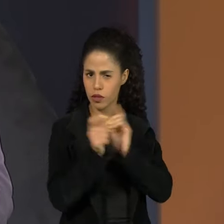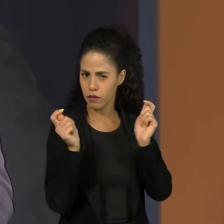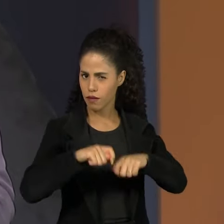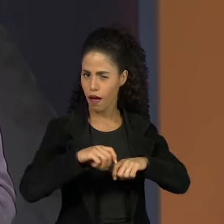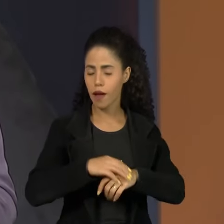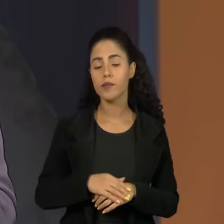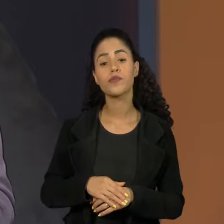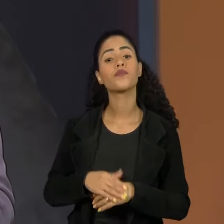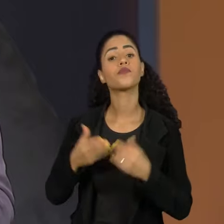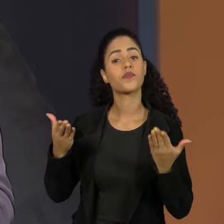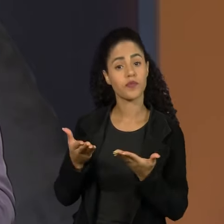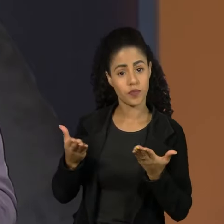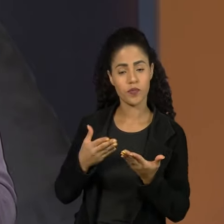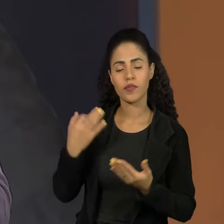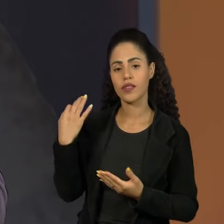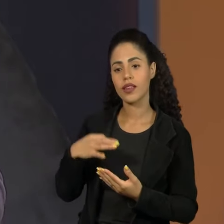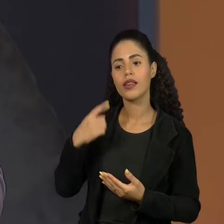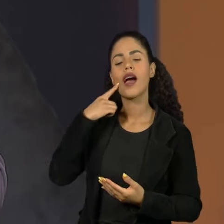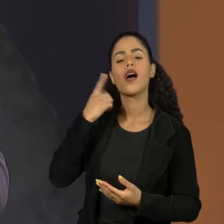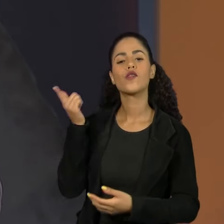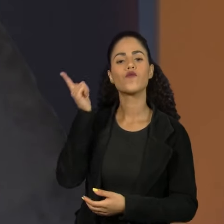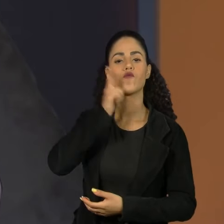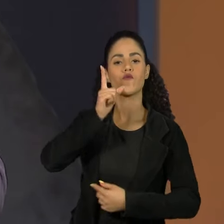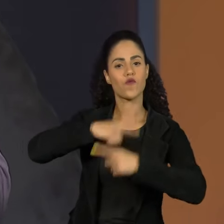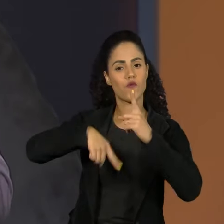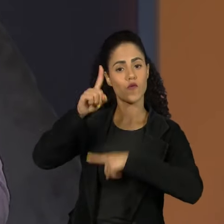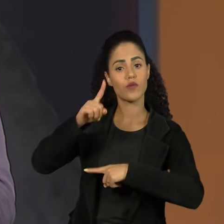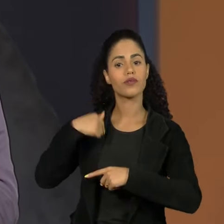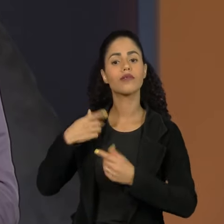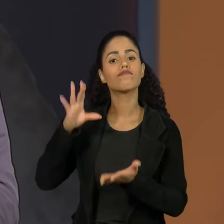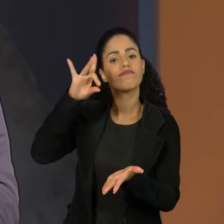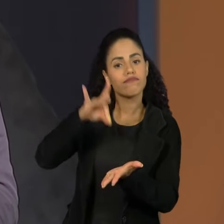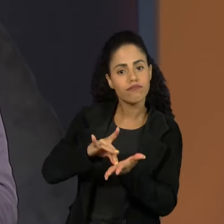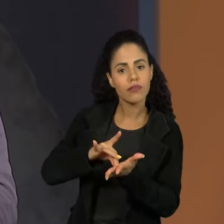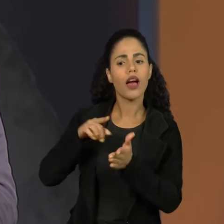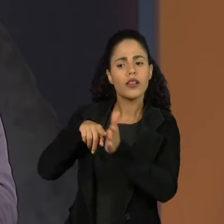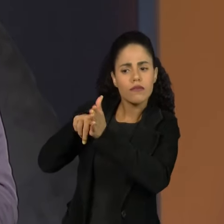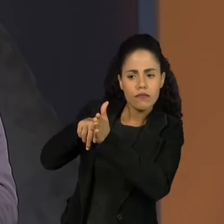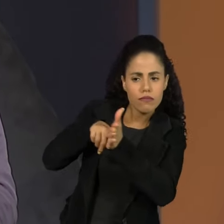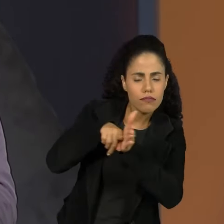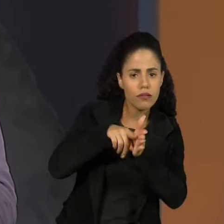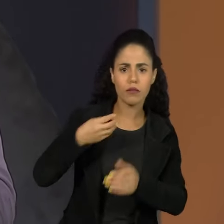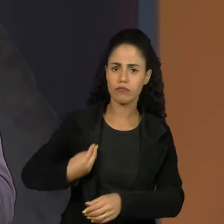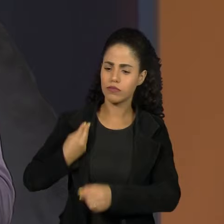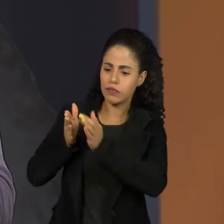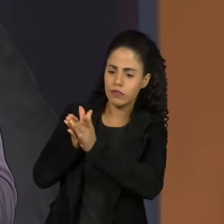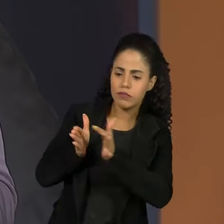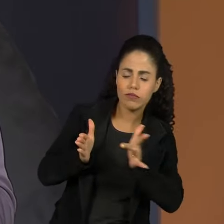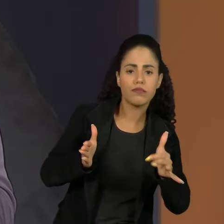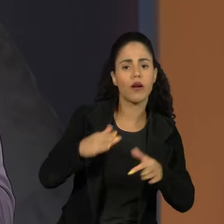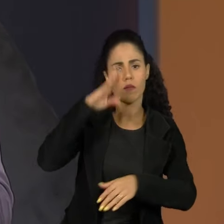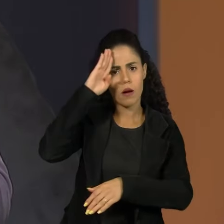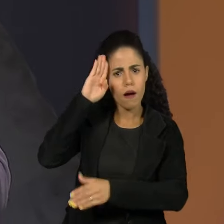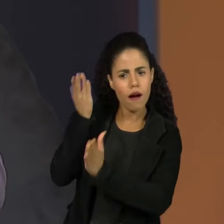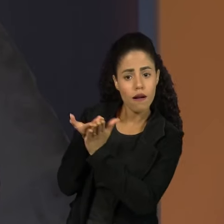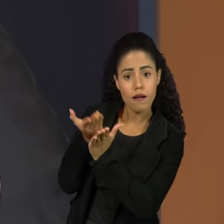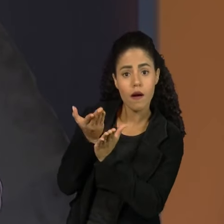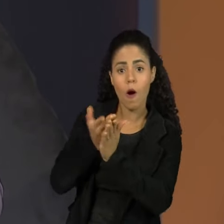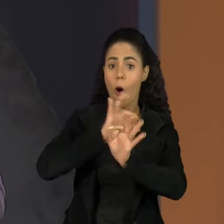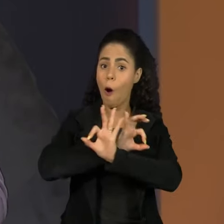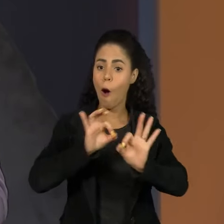Para a Mona Oliveira, esse sonho se tornou real depois de percorrer uma trajetória acadêmica exemplar.